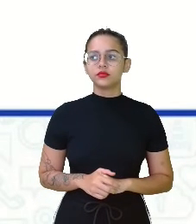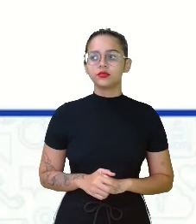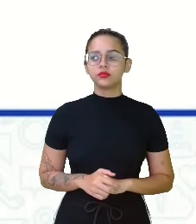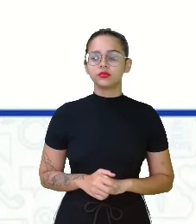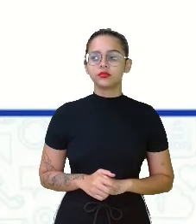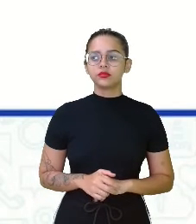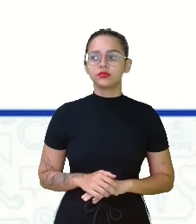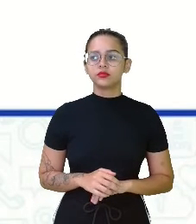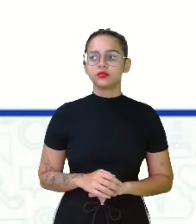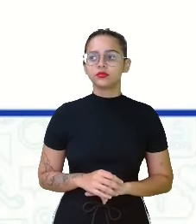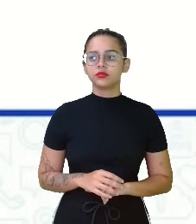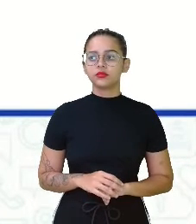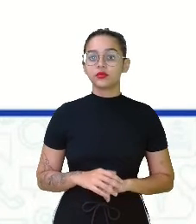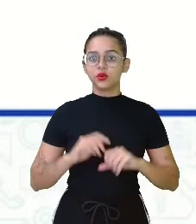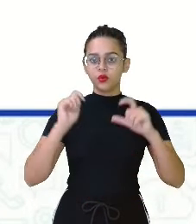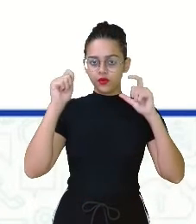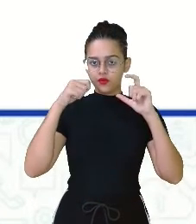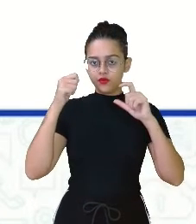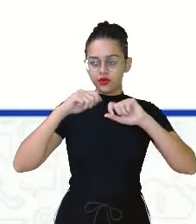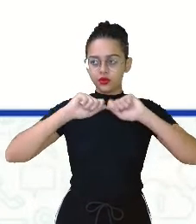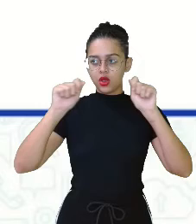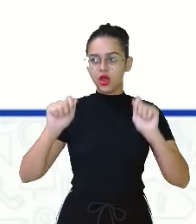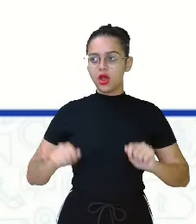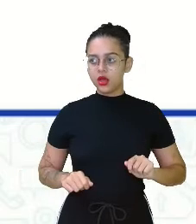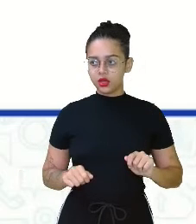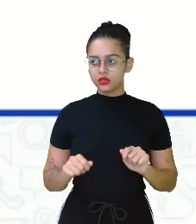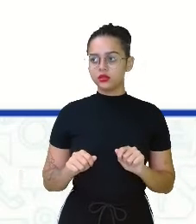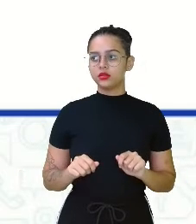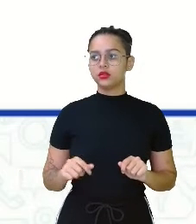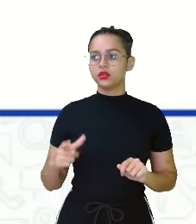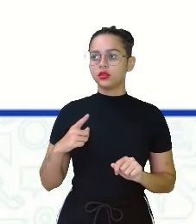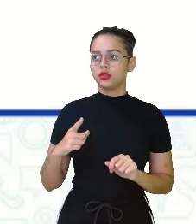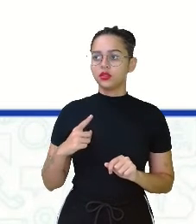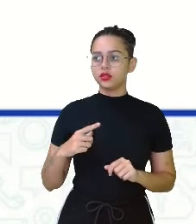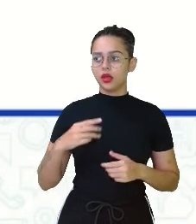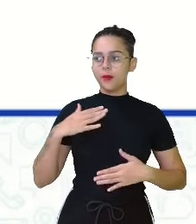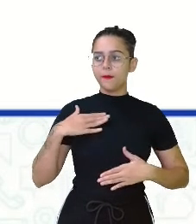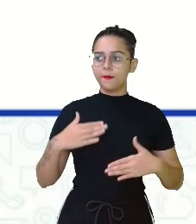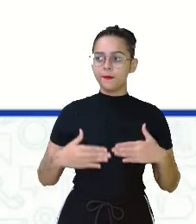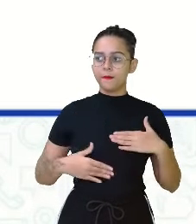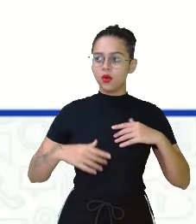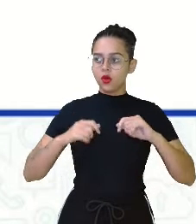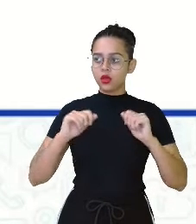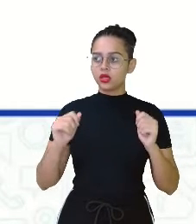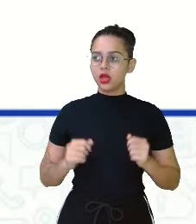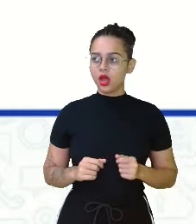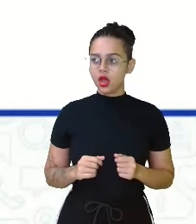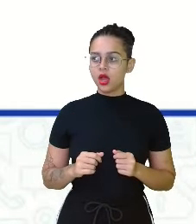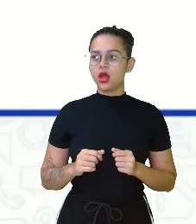um vídeo, uma videoarte, né? Onde tem a body art como